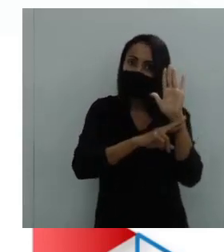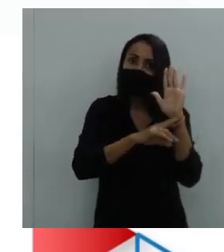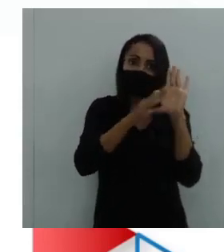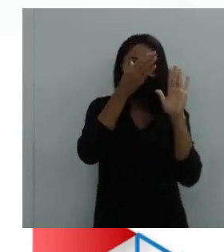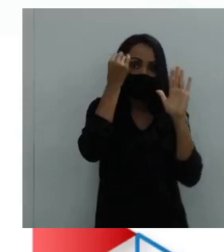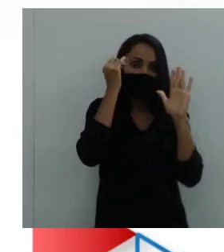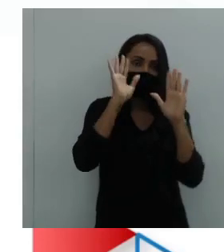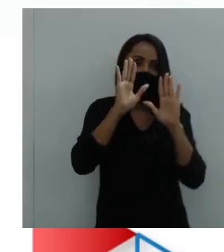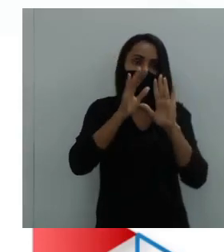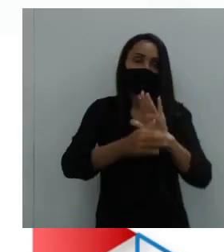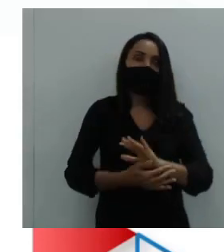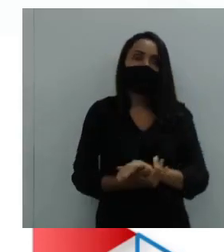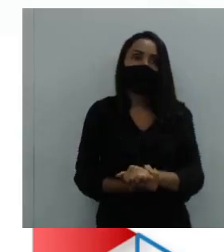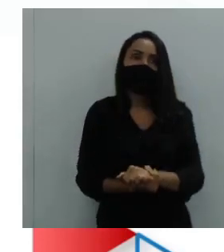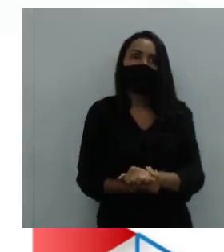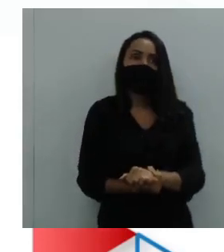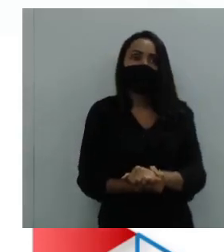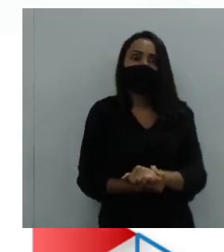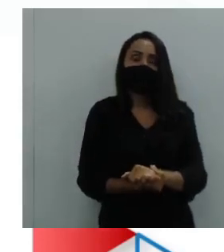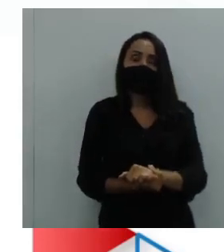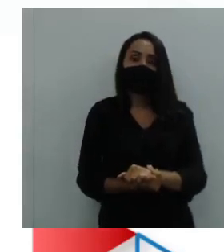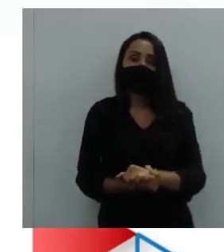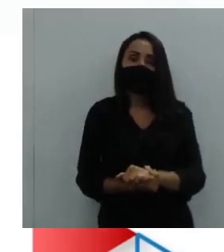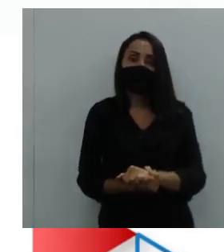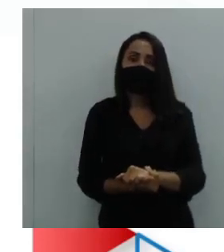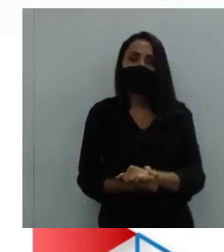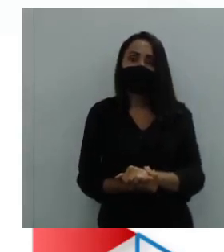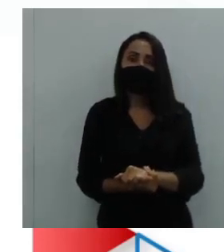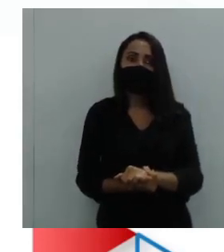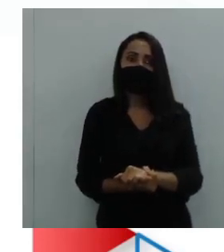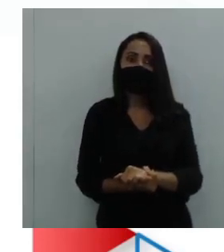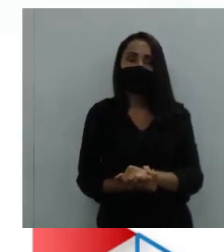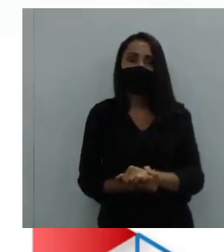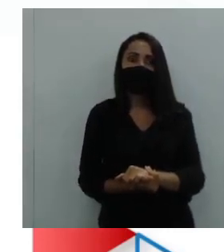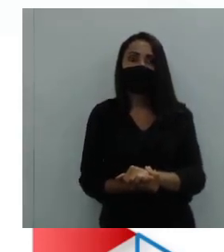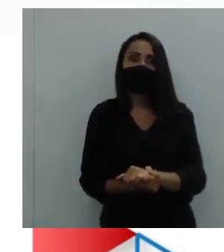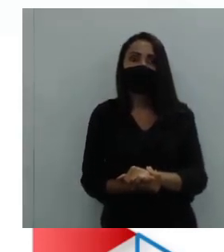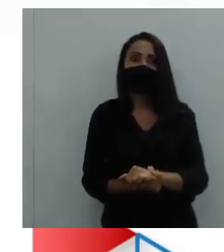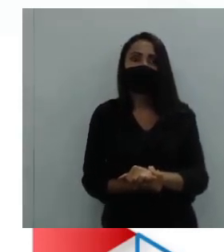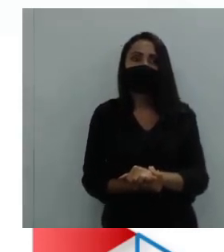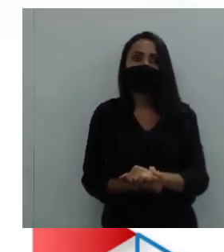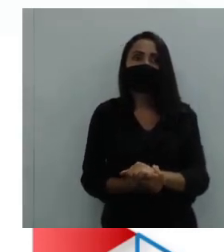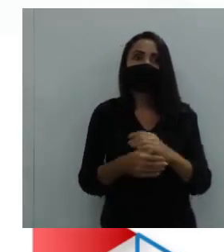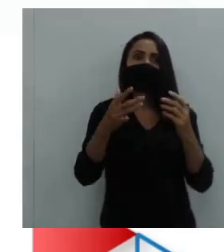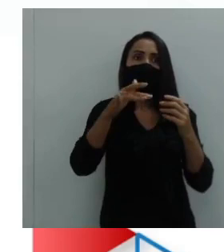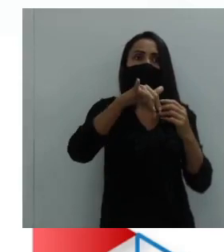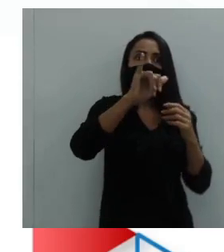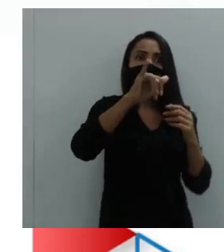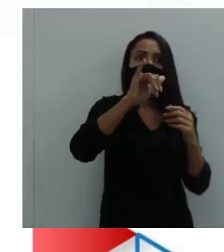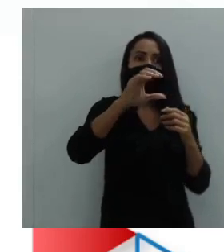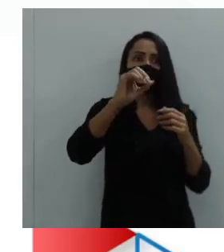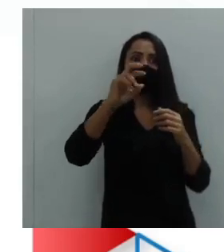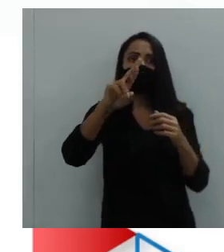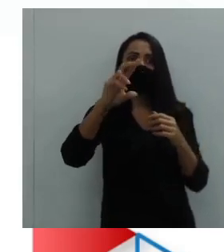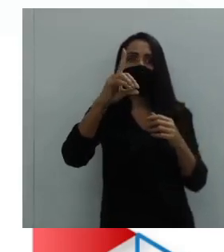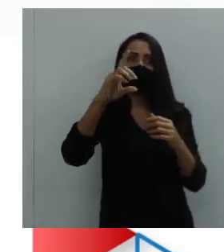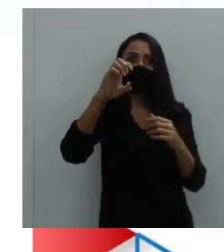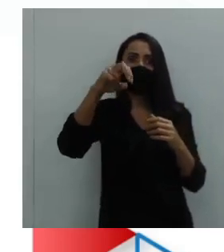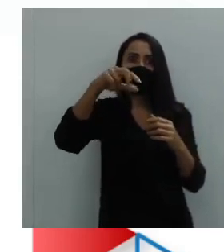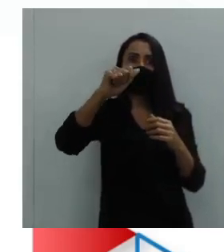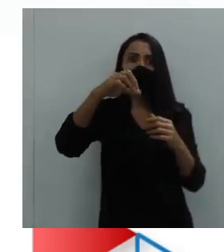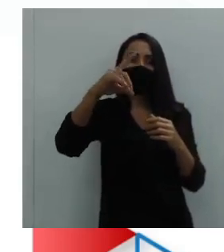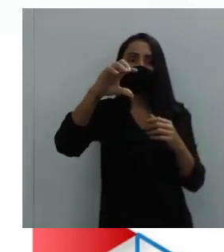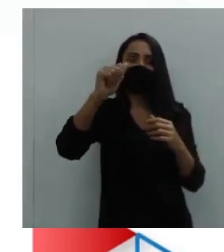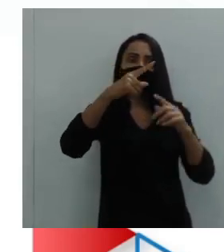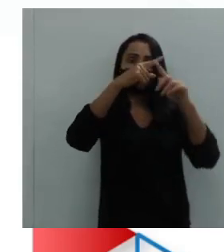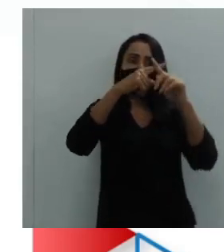é x, que é o das abscissas, na nossa revisão eu deixei isso bem claro, e y ordenadas. Como que eu faço? Vou